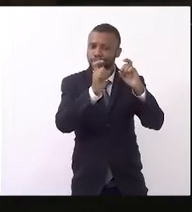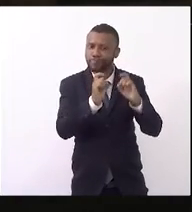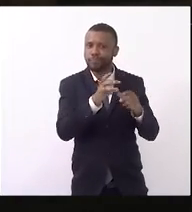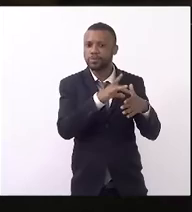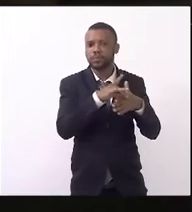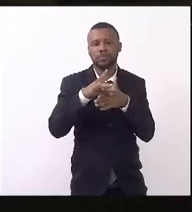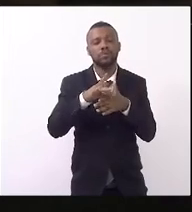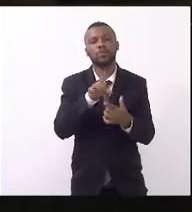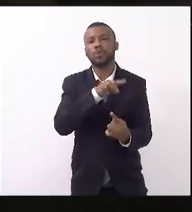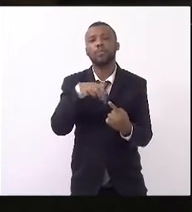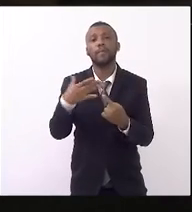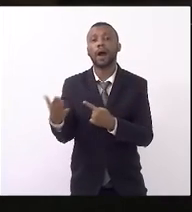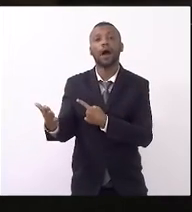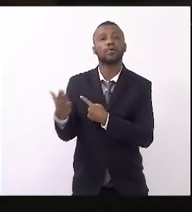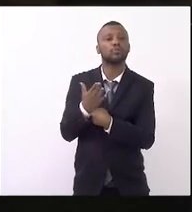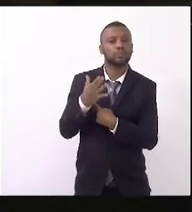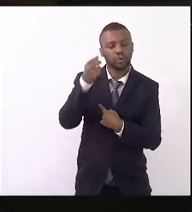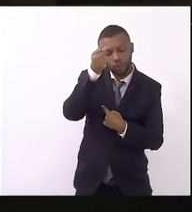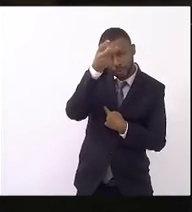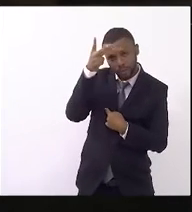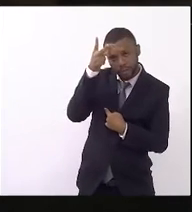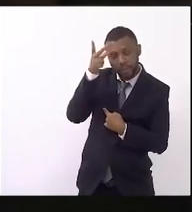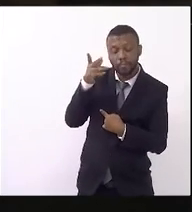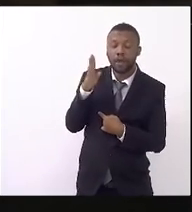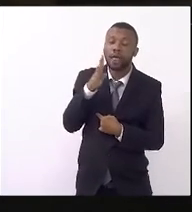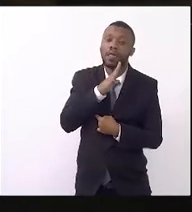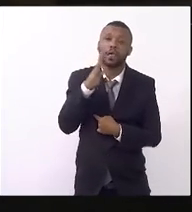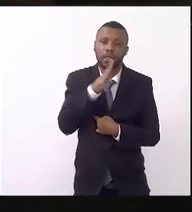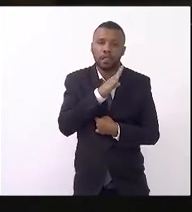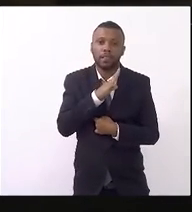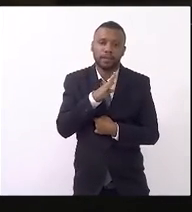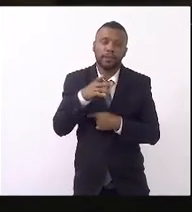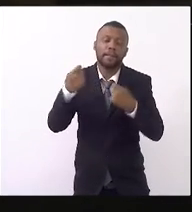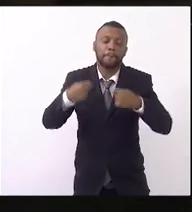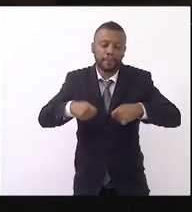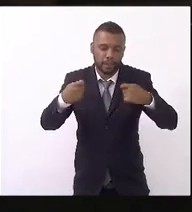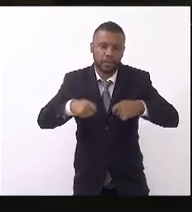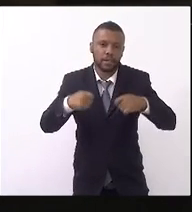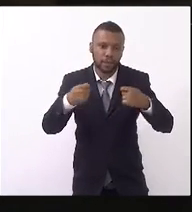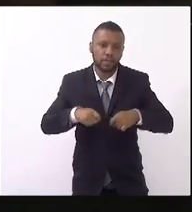em socorro às suas necessidades